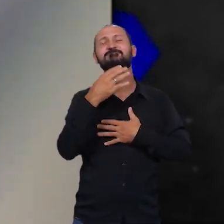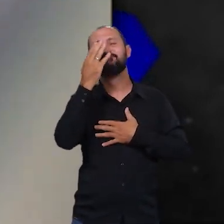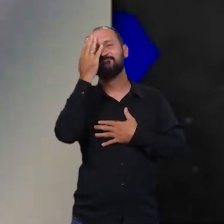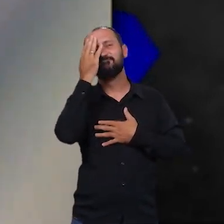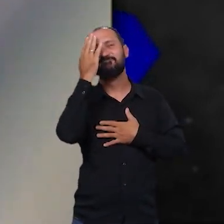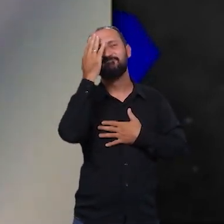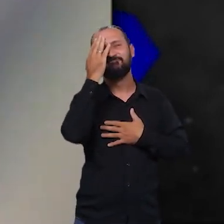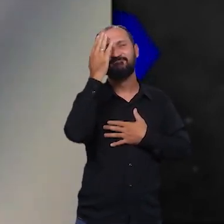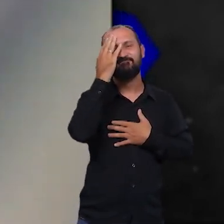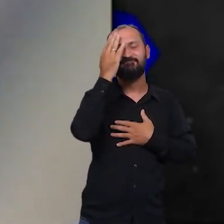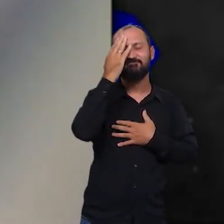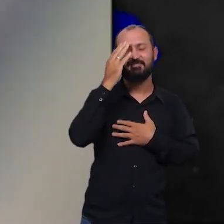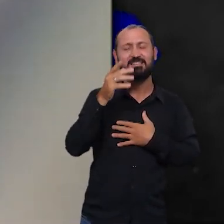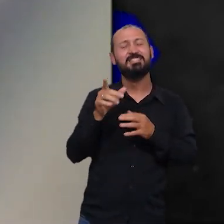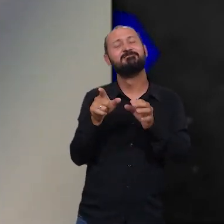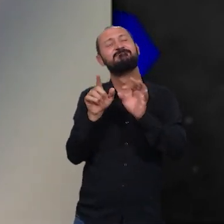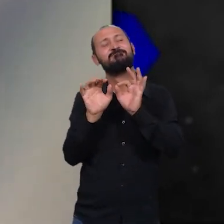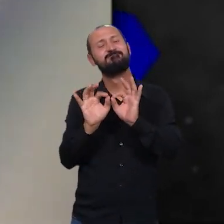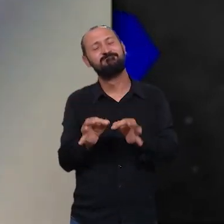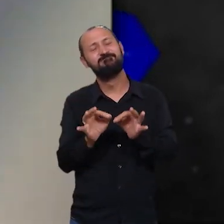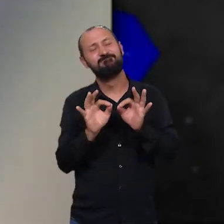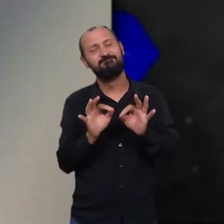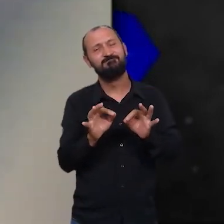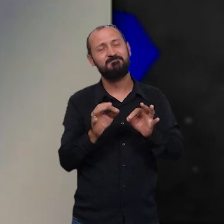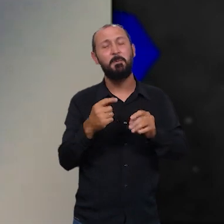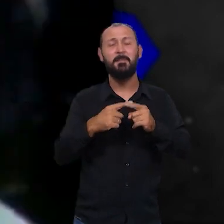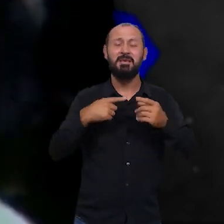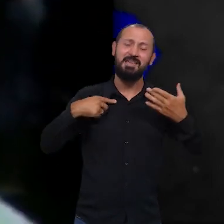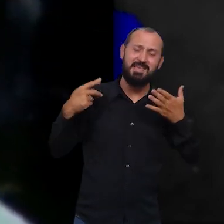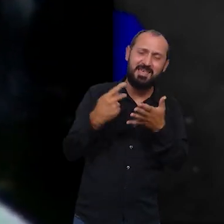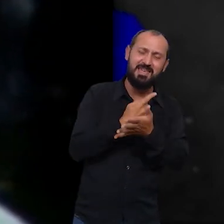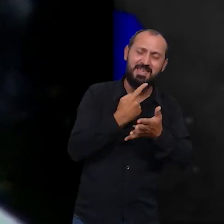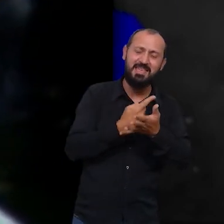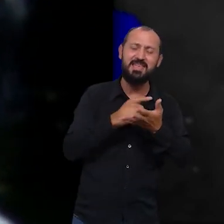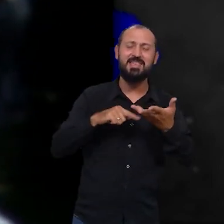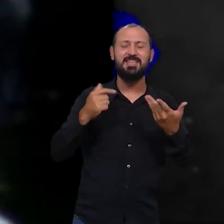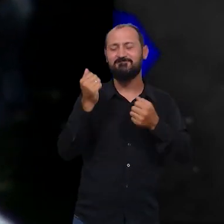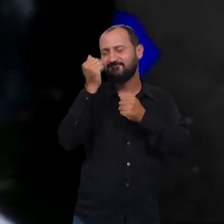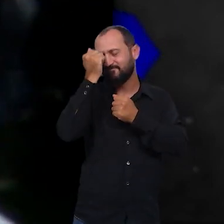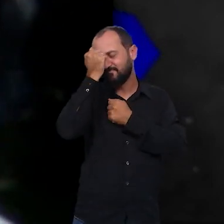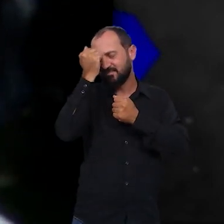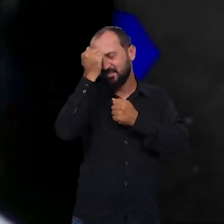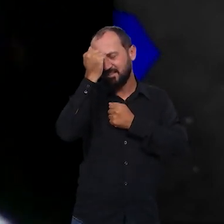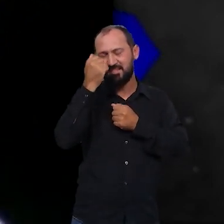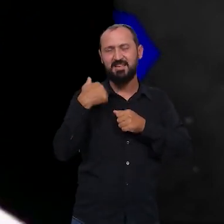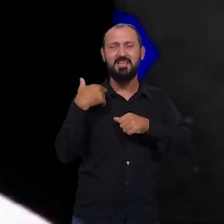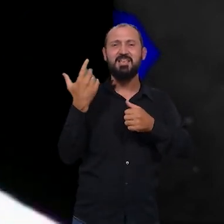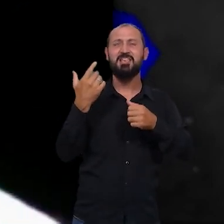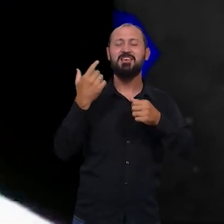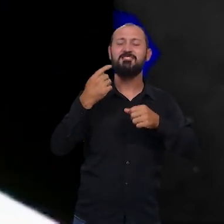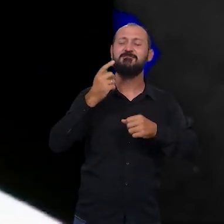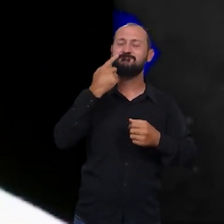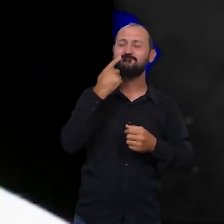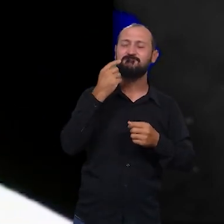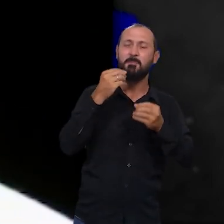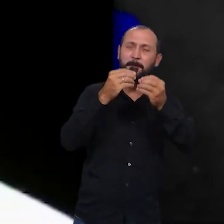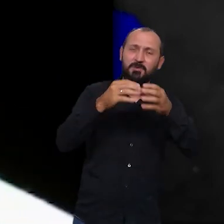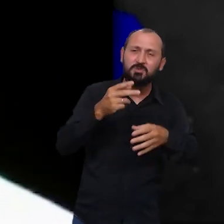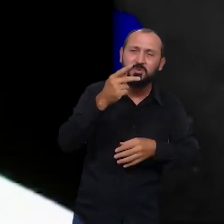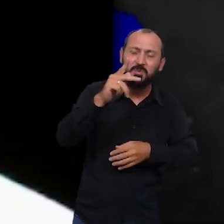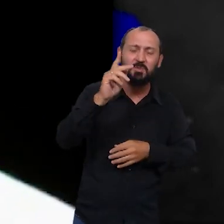despediu. A xalana vai sumindo na curva lá do rio. E